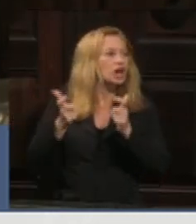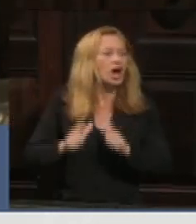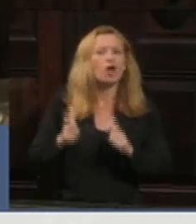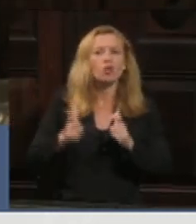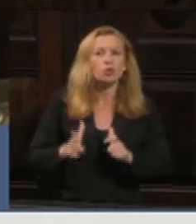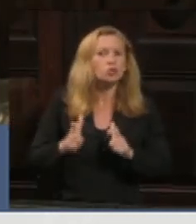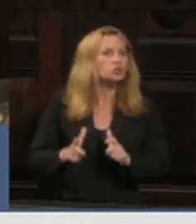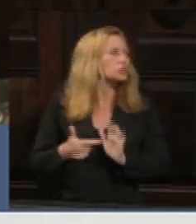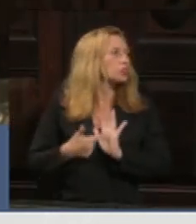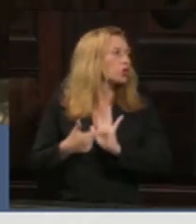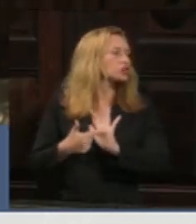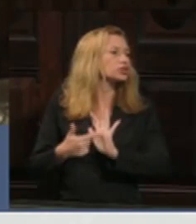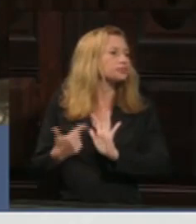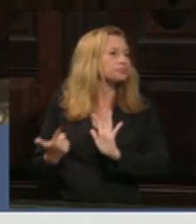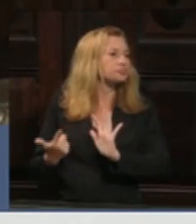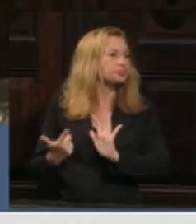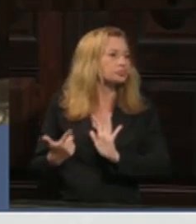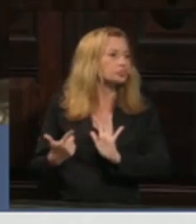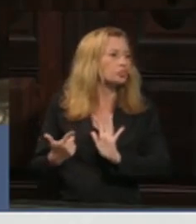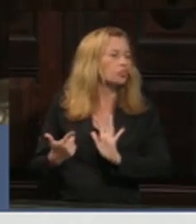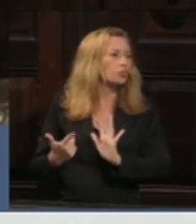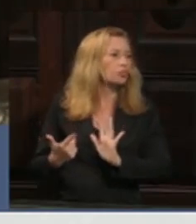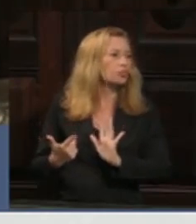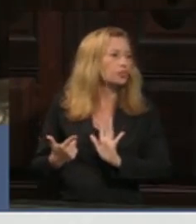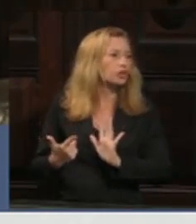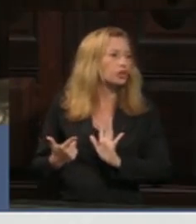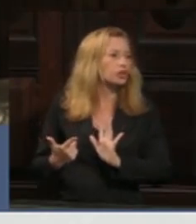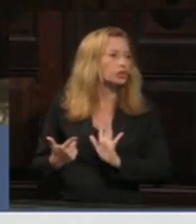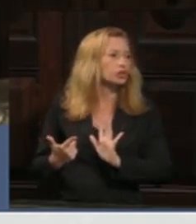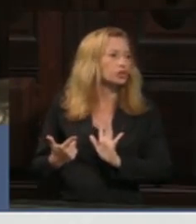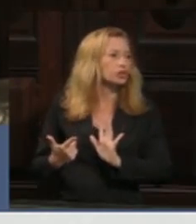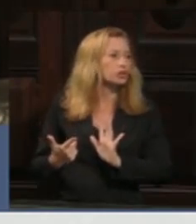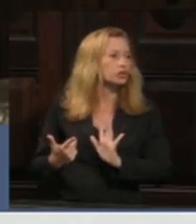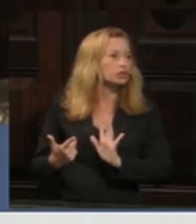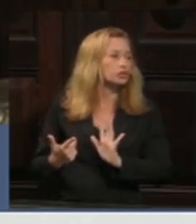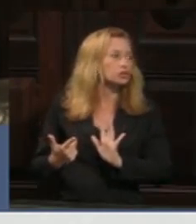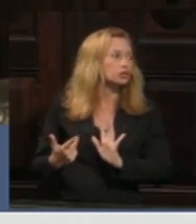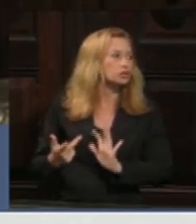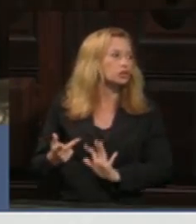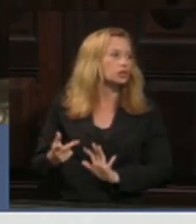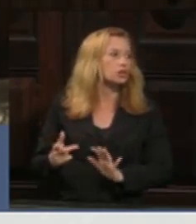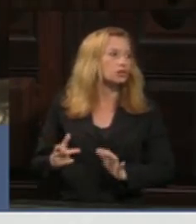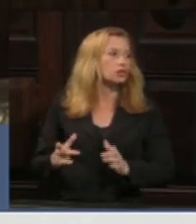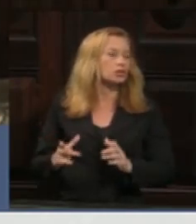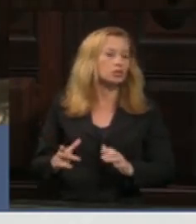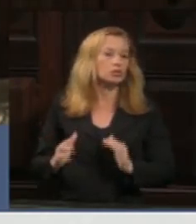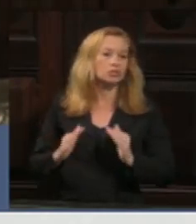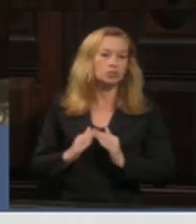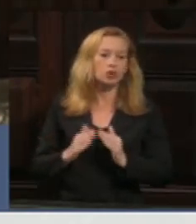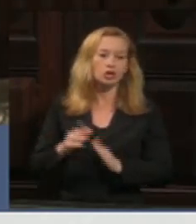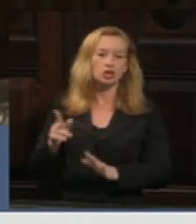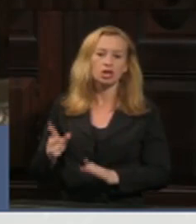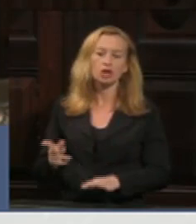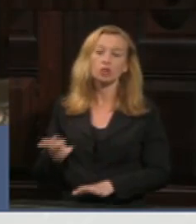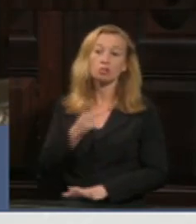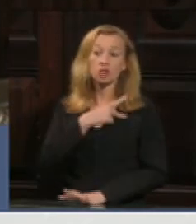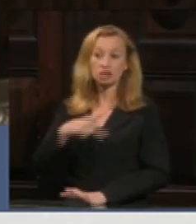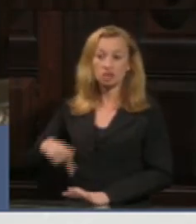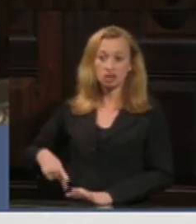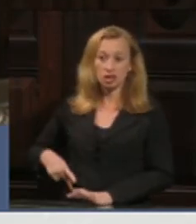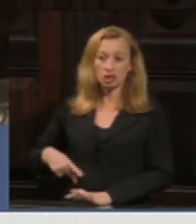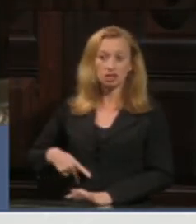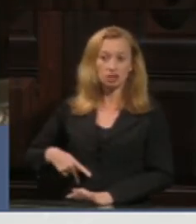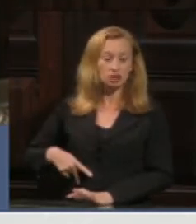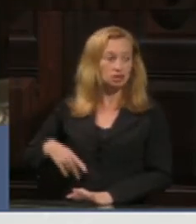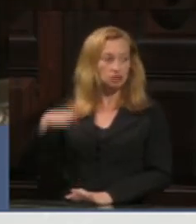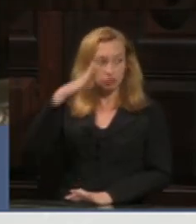acaso mora o atual presidente da República? Como pode ter um